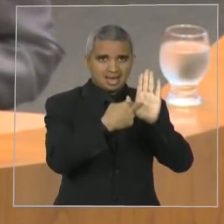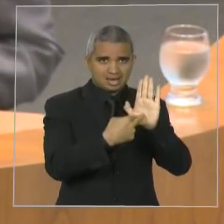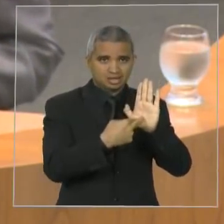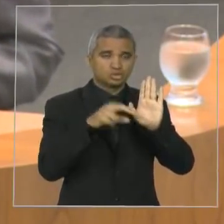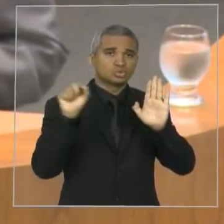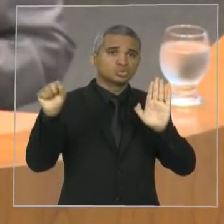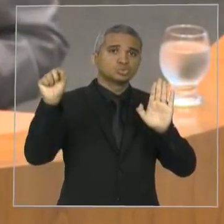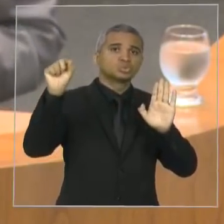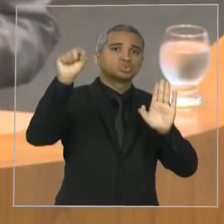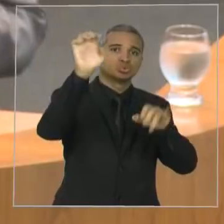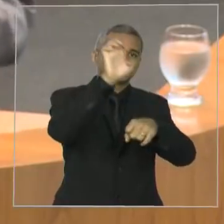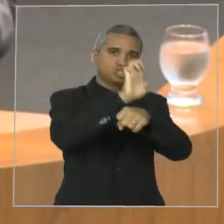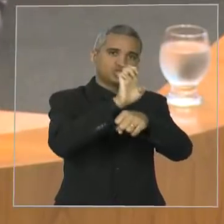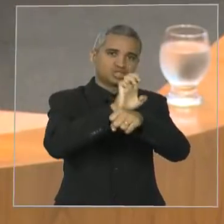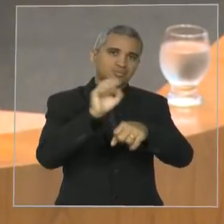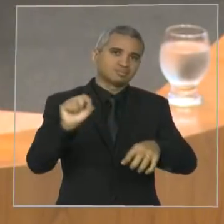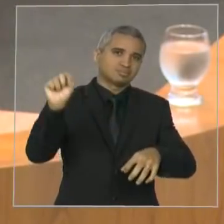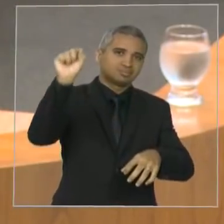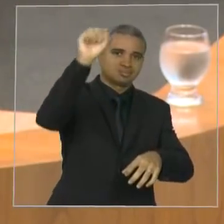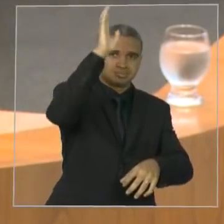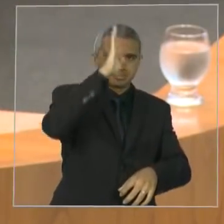qualquer alteração no país.